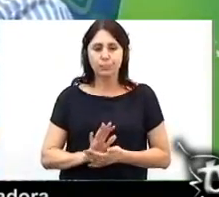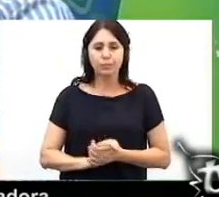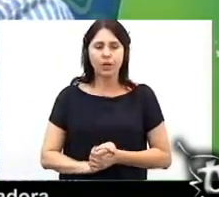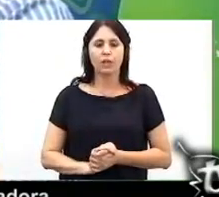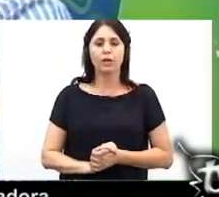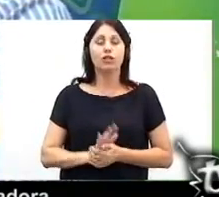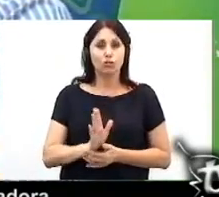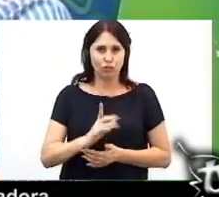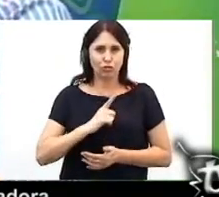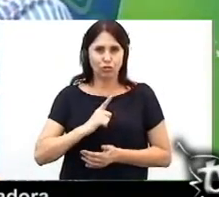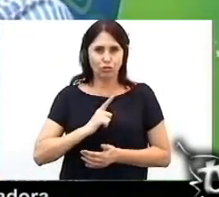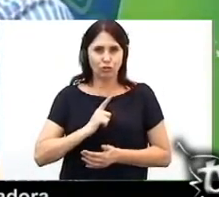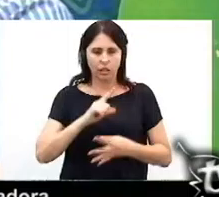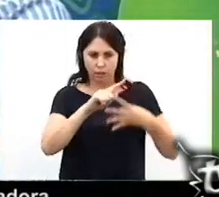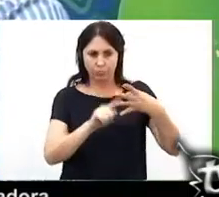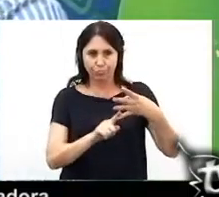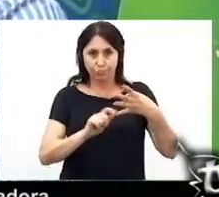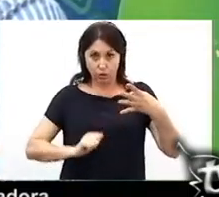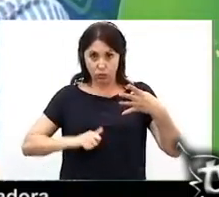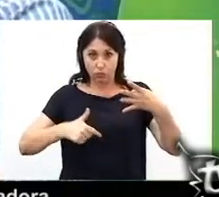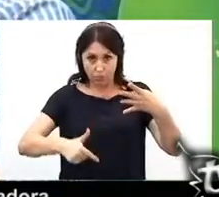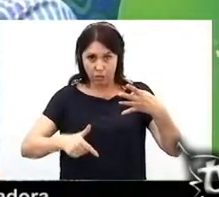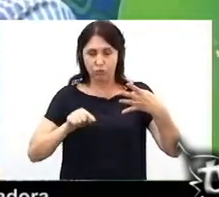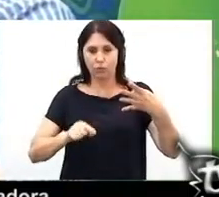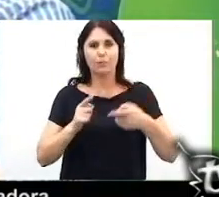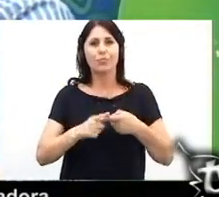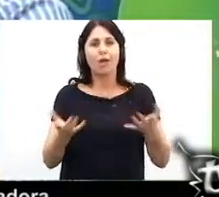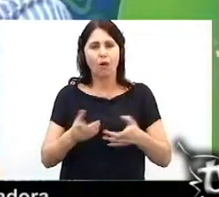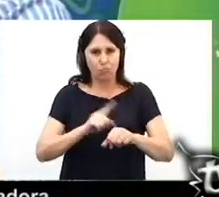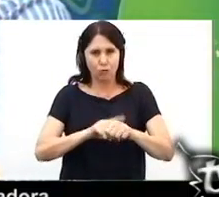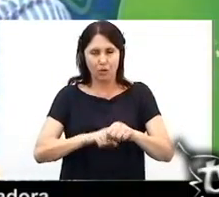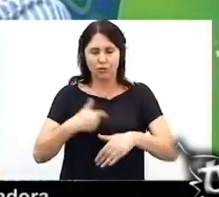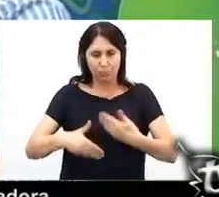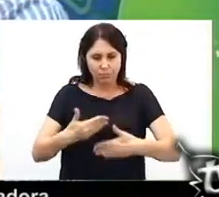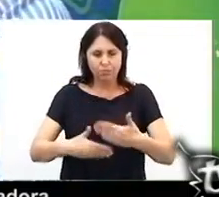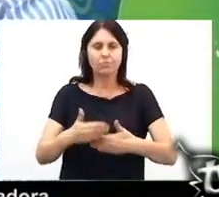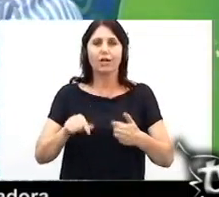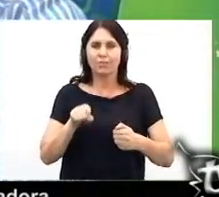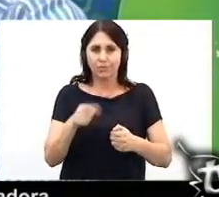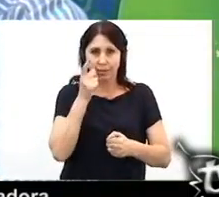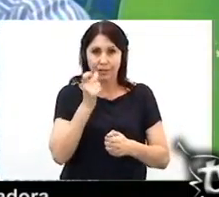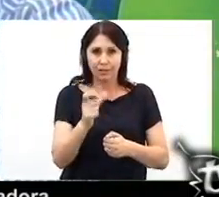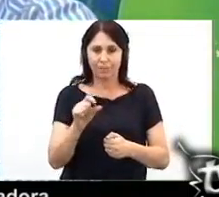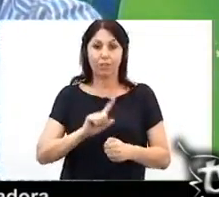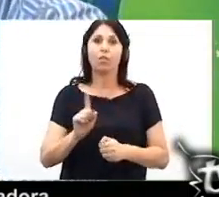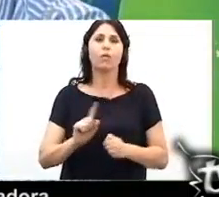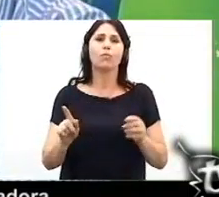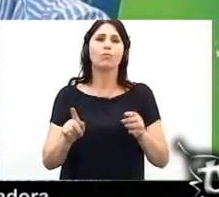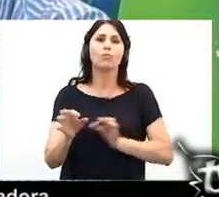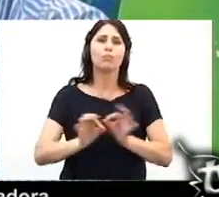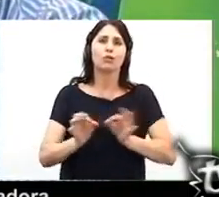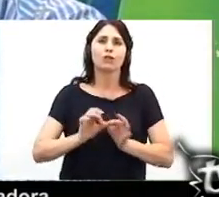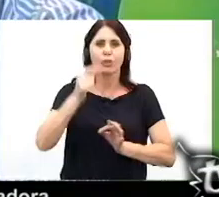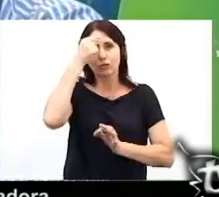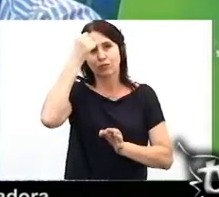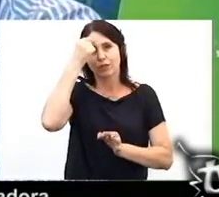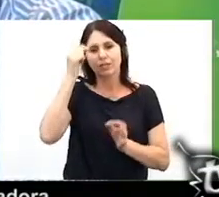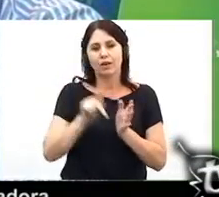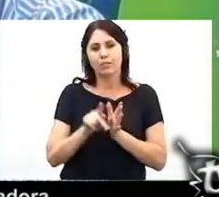continuada, permanente, e que tem o objetivo central essa questão do acesso e do sujeito de direito reconhecido nas suas